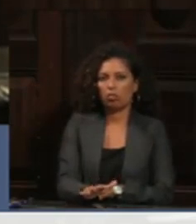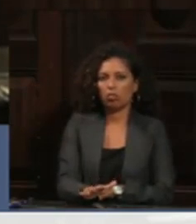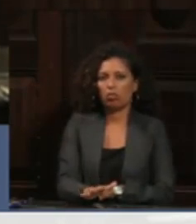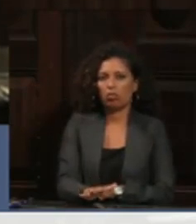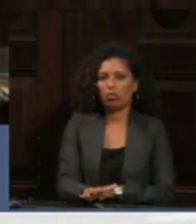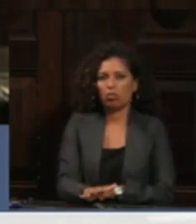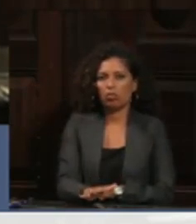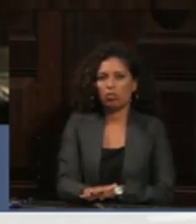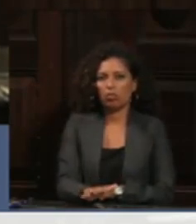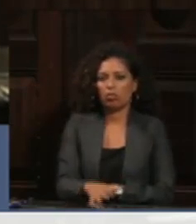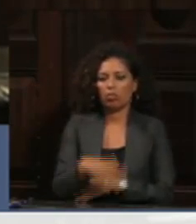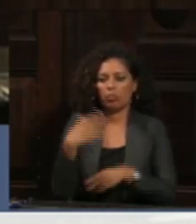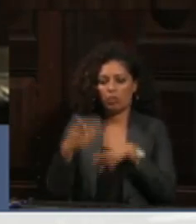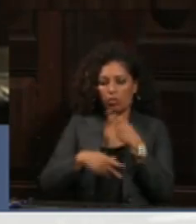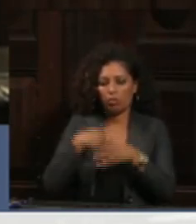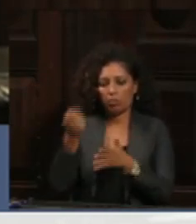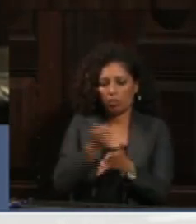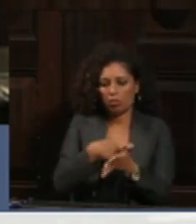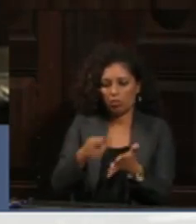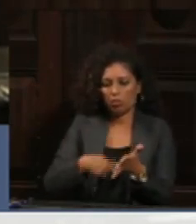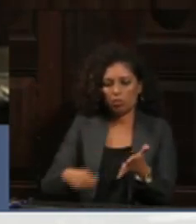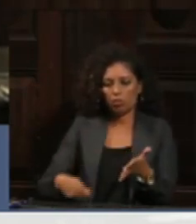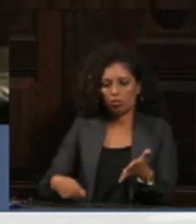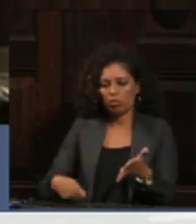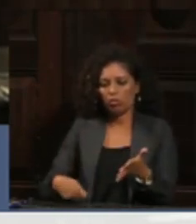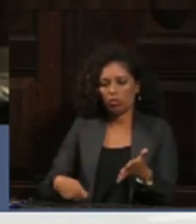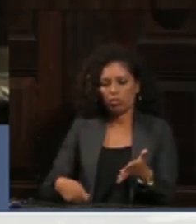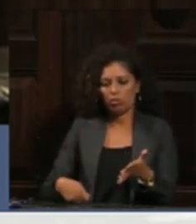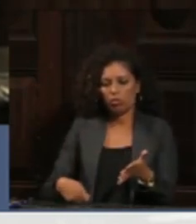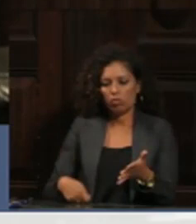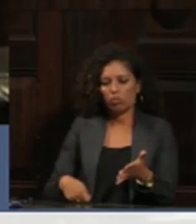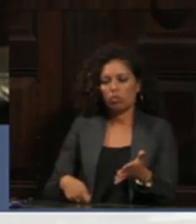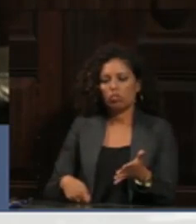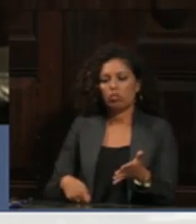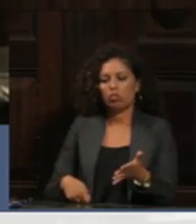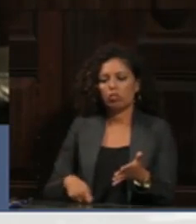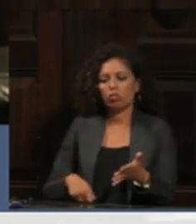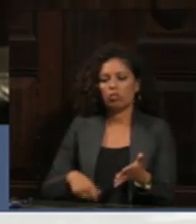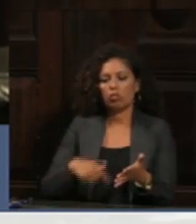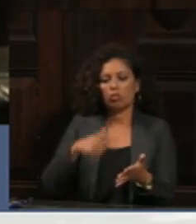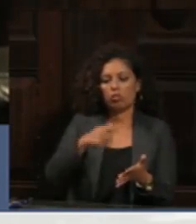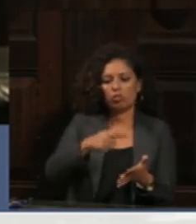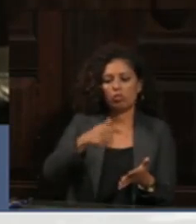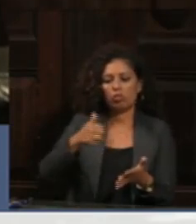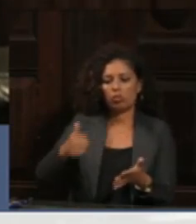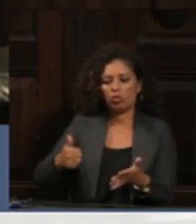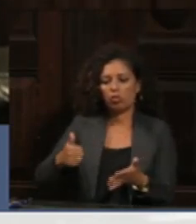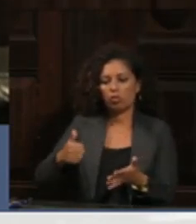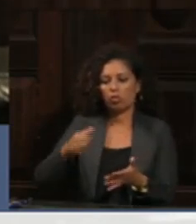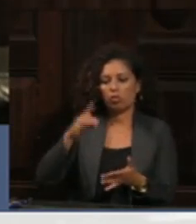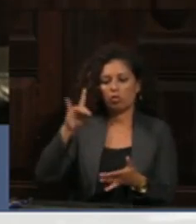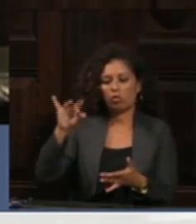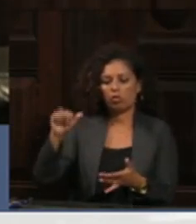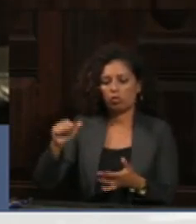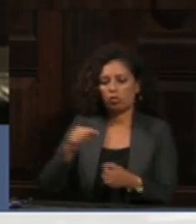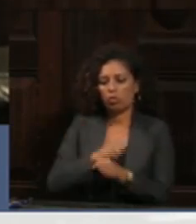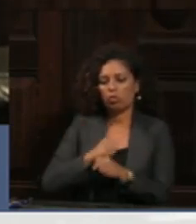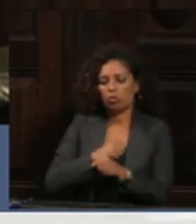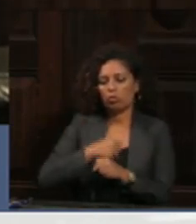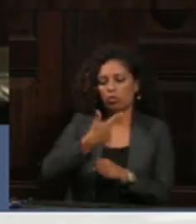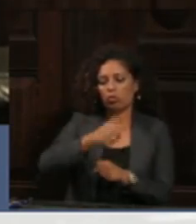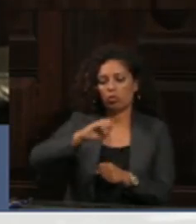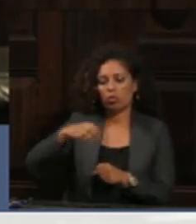para registrar que nesses 71 dias decorridos de